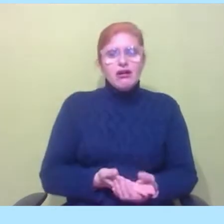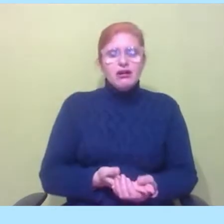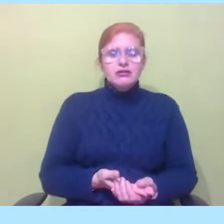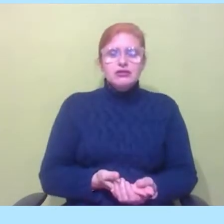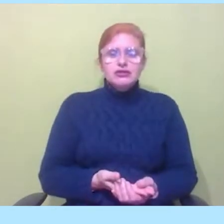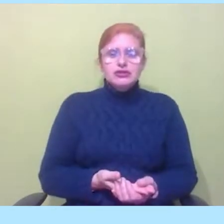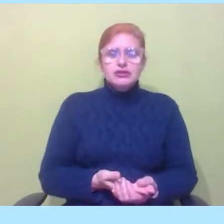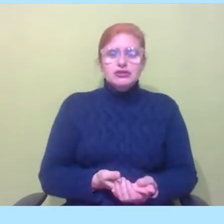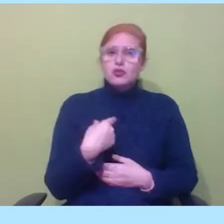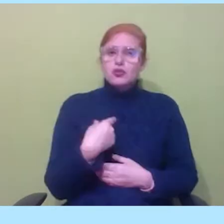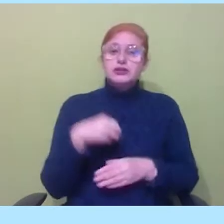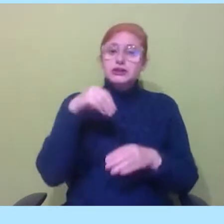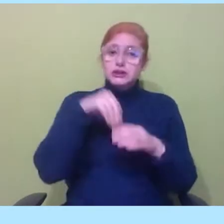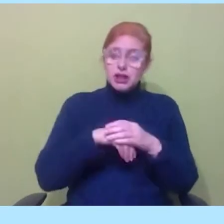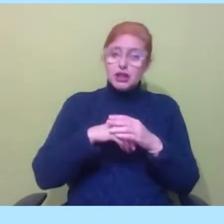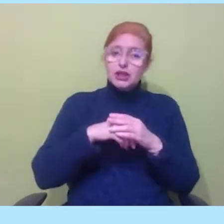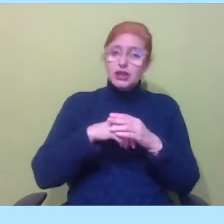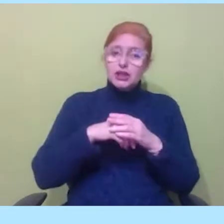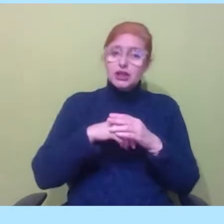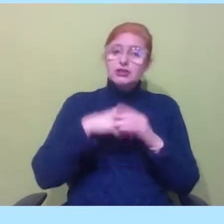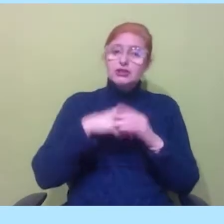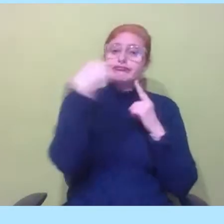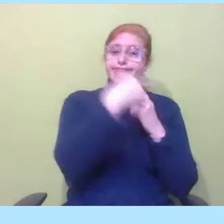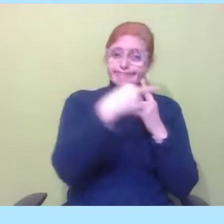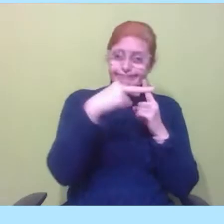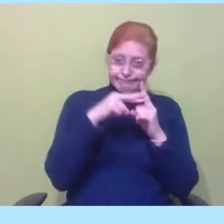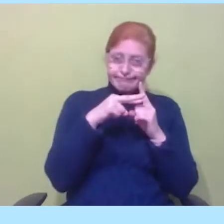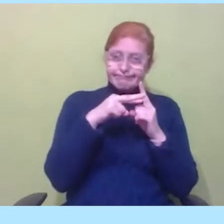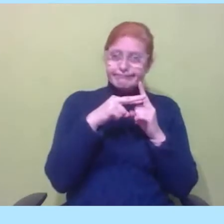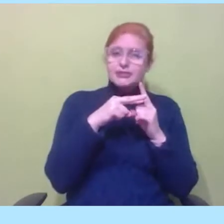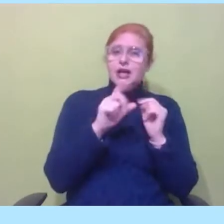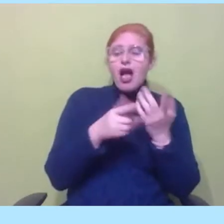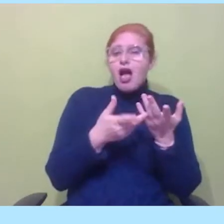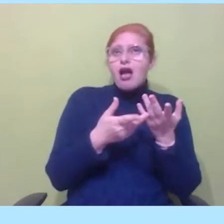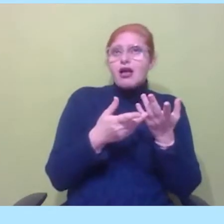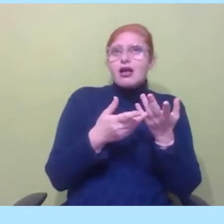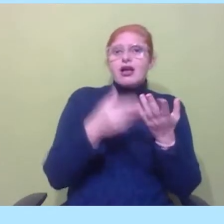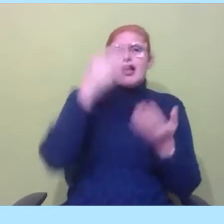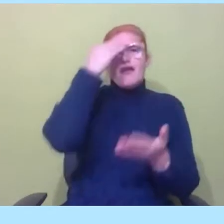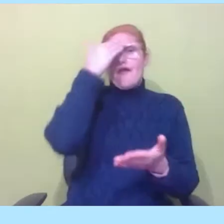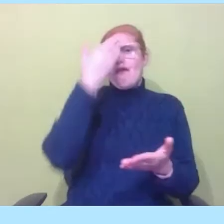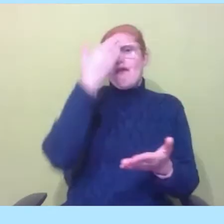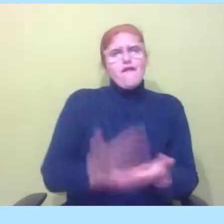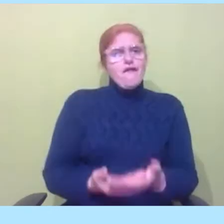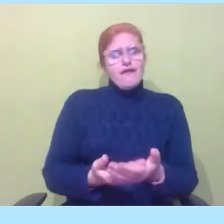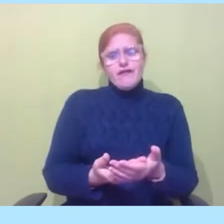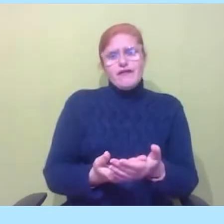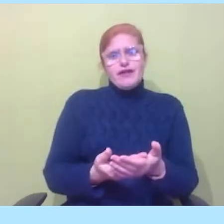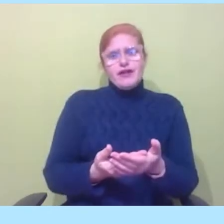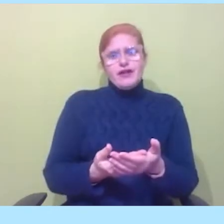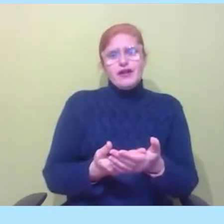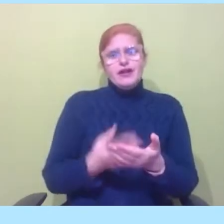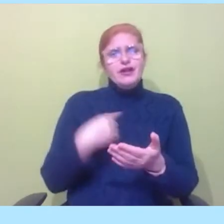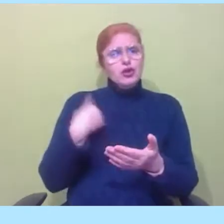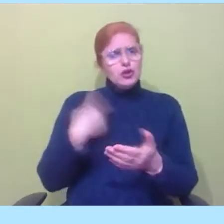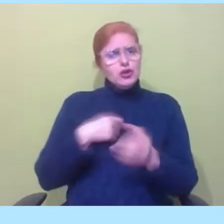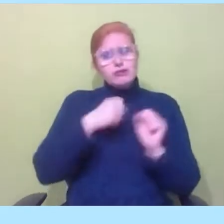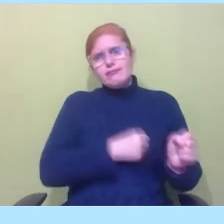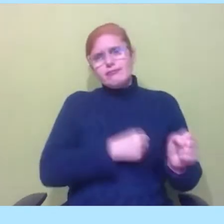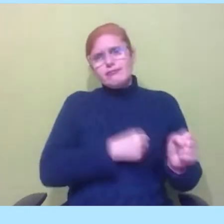dessa perspectiva, é confiar bastante na potência da nossa coletividade,